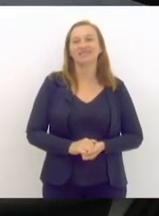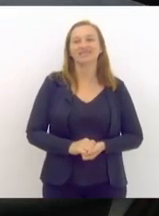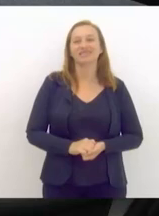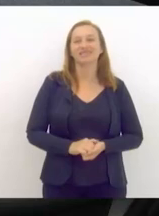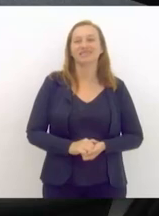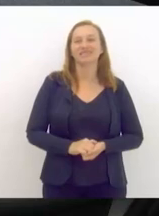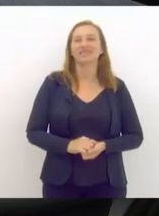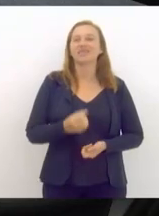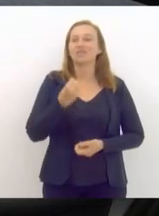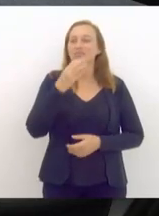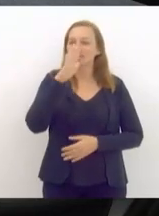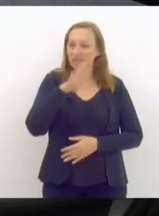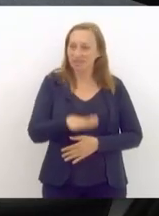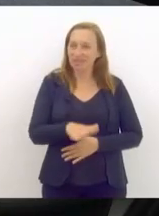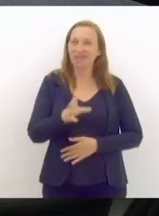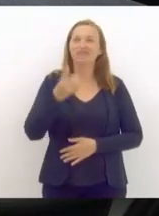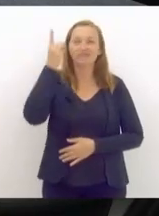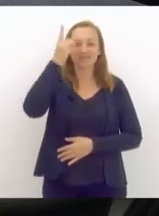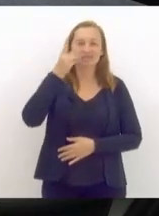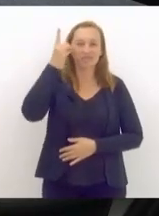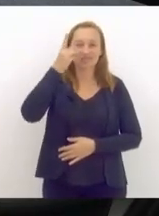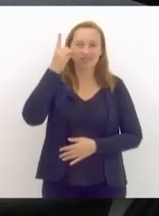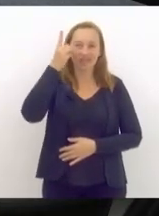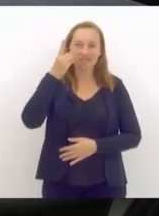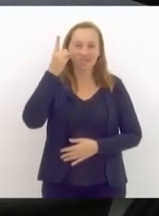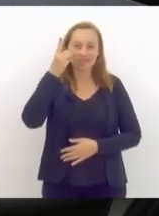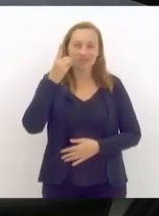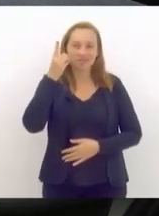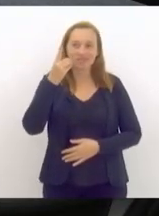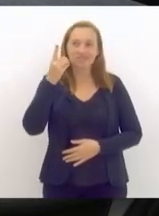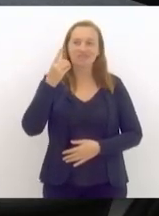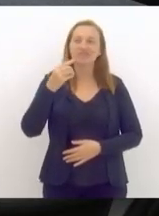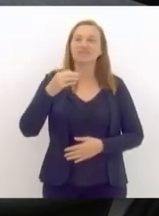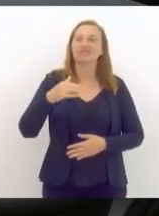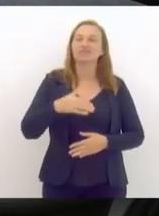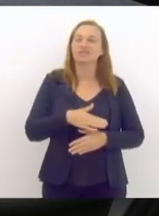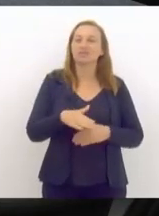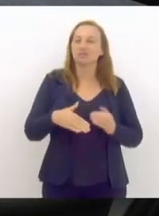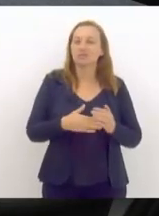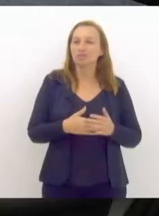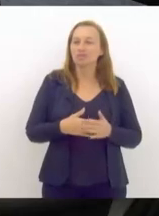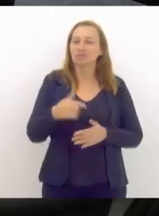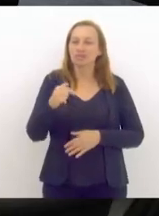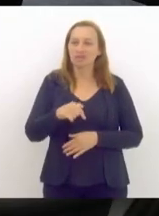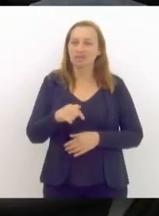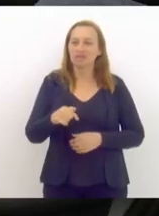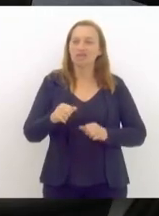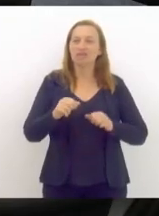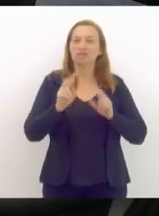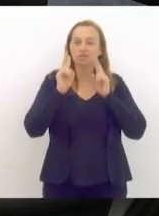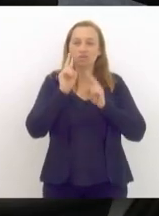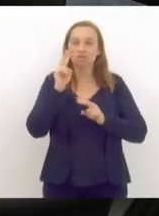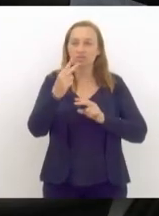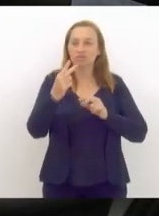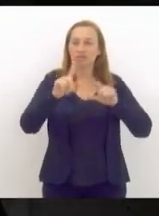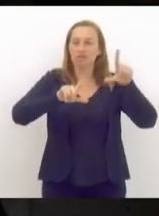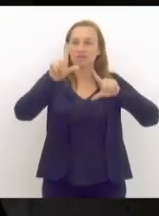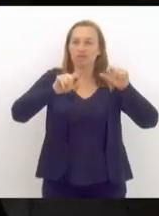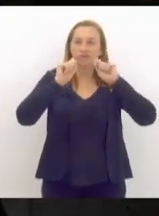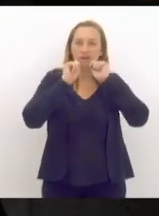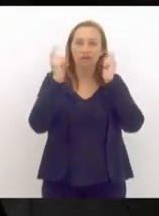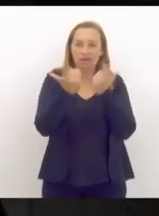Boa tarde, deputados aqui presentes, deputada, presidenta, e a todos aqueles que nos assistem na TV